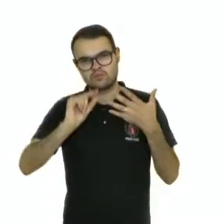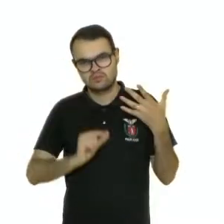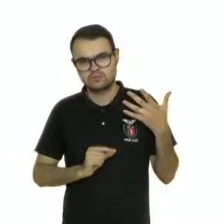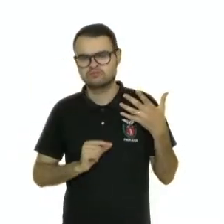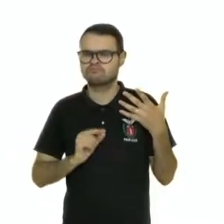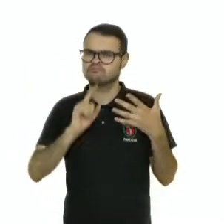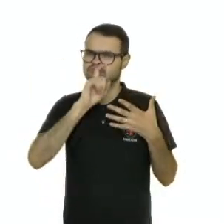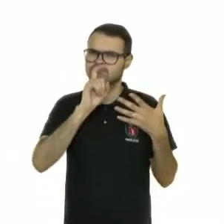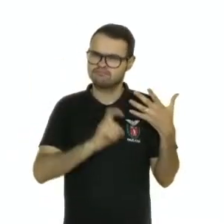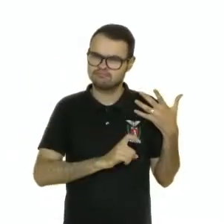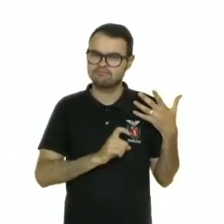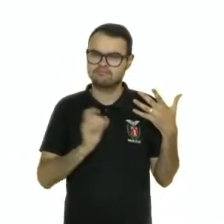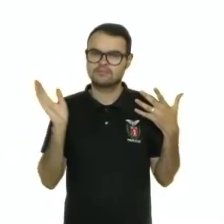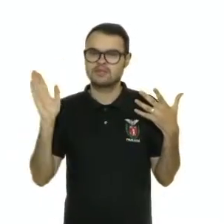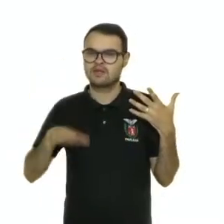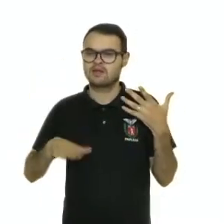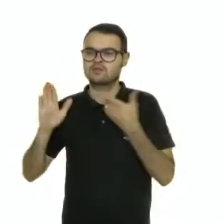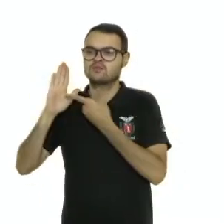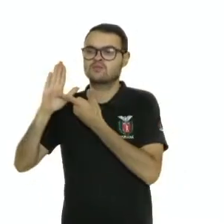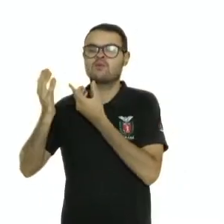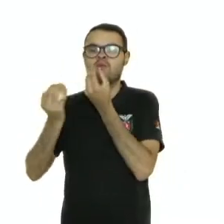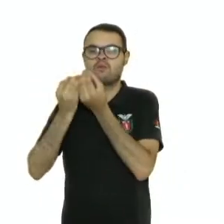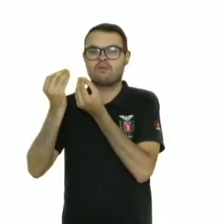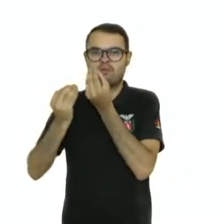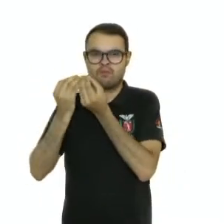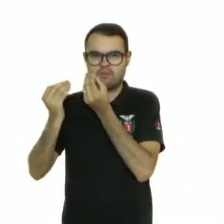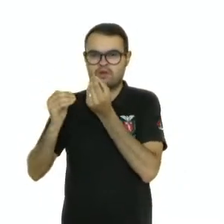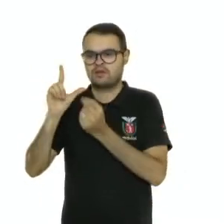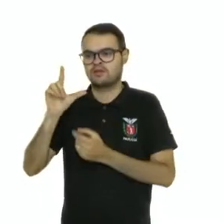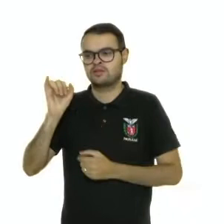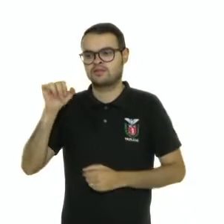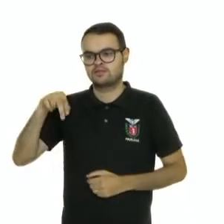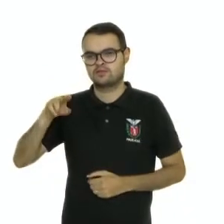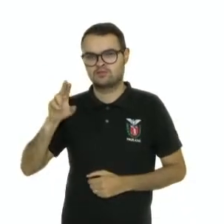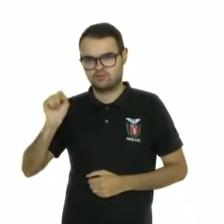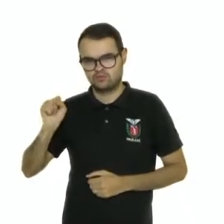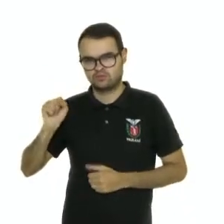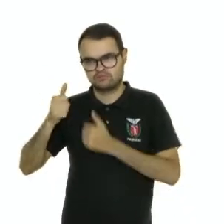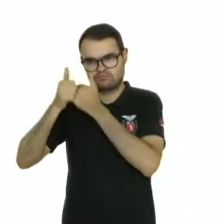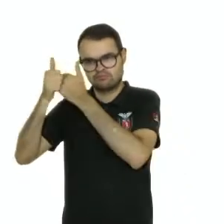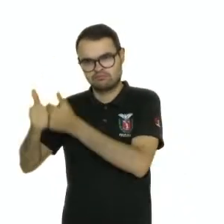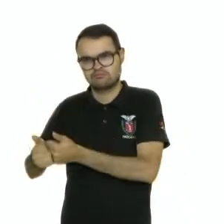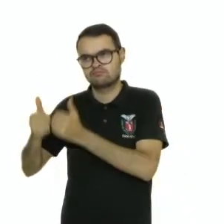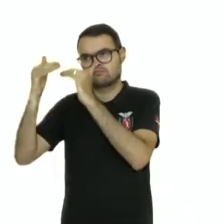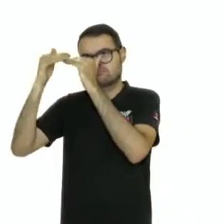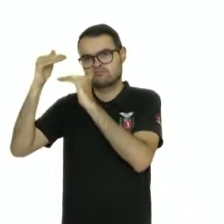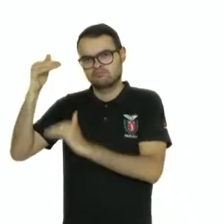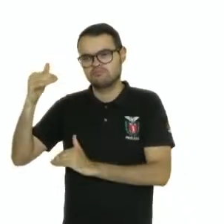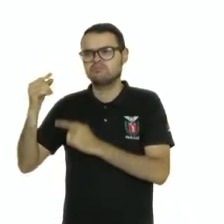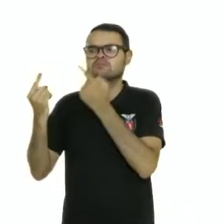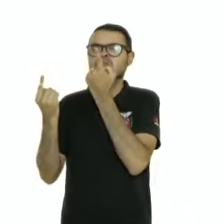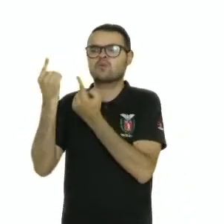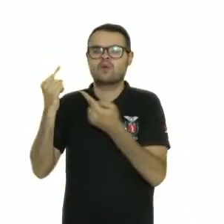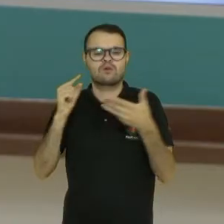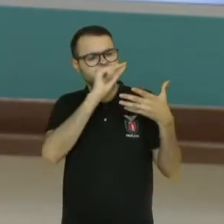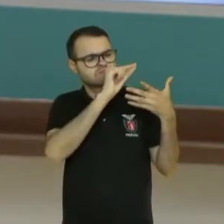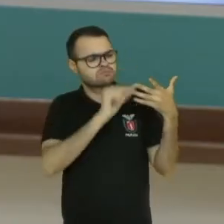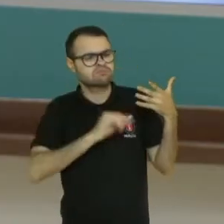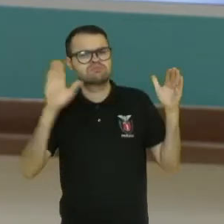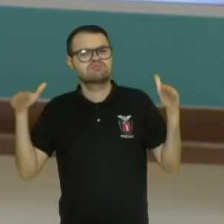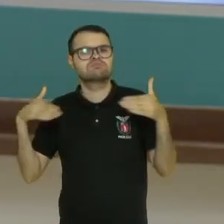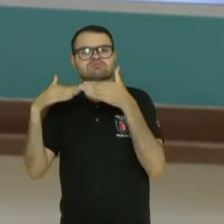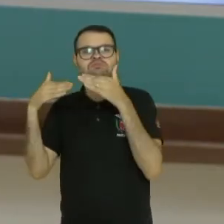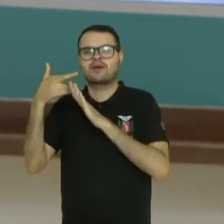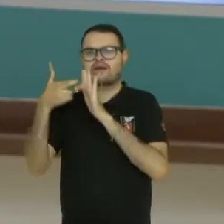ele traz a configuração eletrônica dele, segundo Linus Pauling, e ele pergunta quais desses aqui estão estáveis de acordo com a